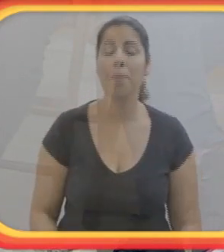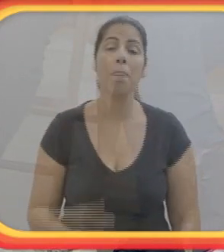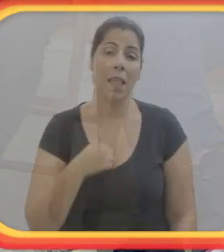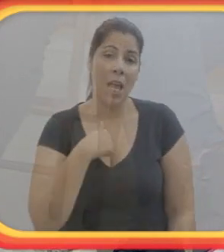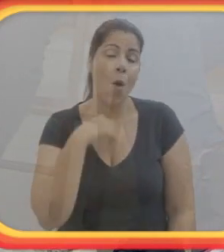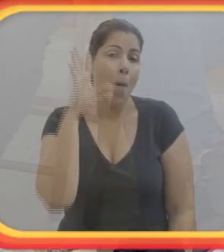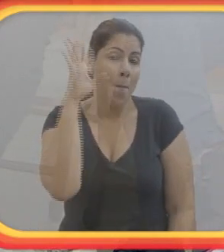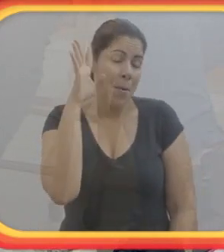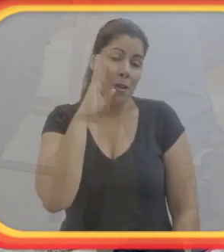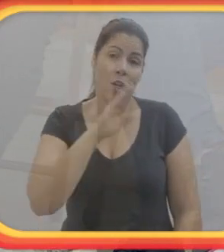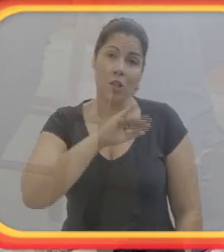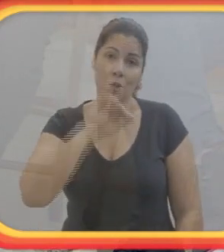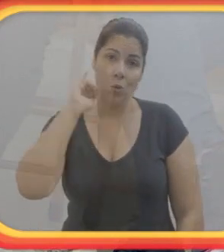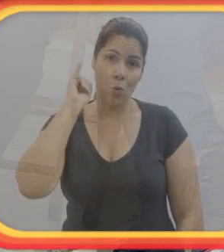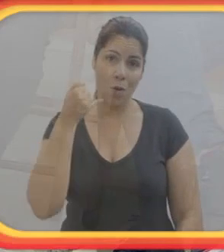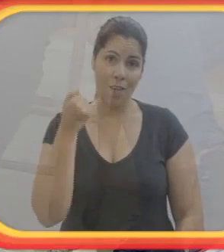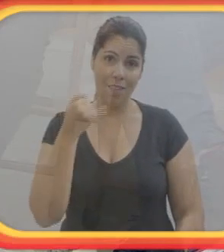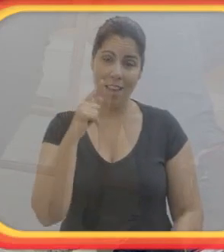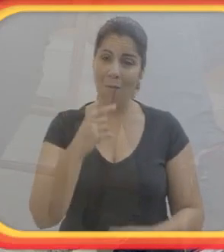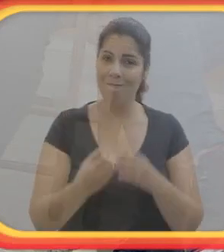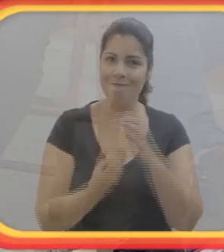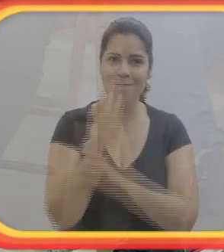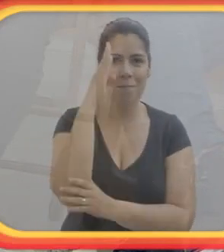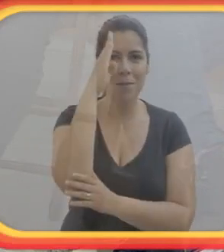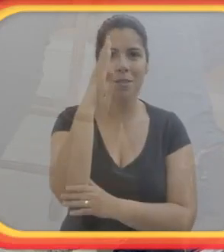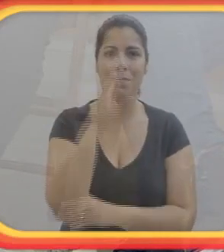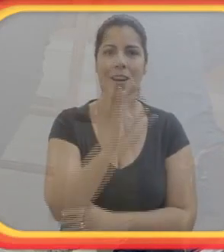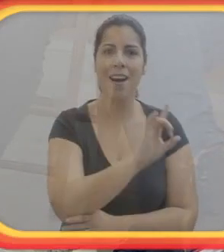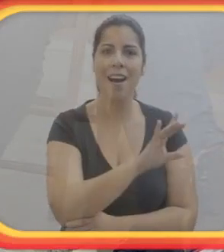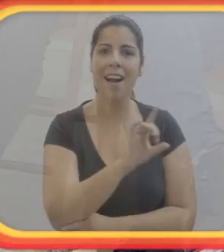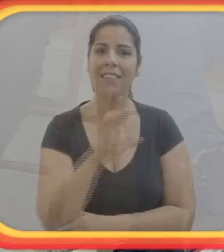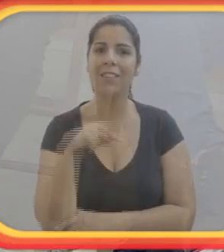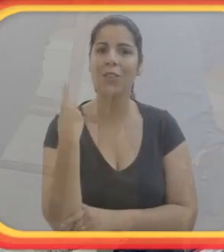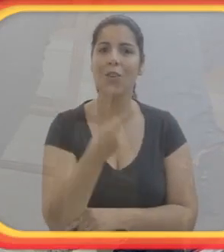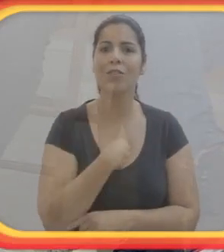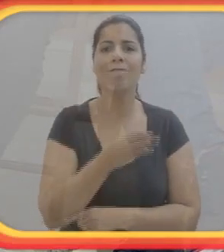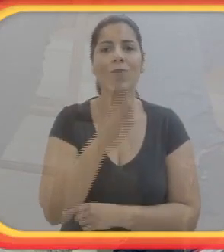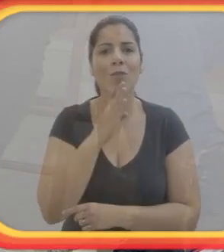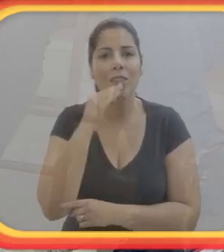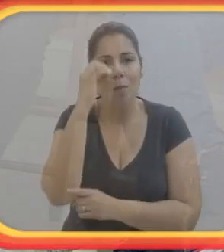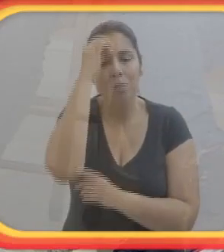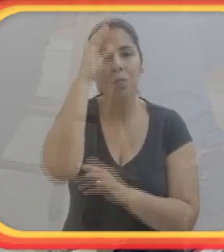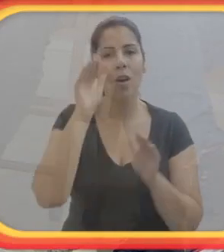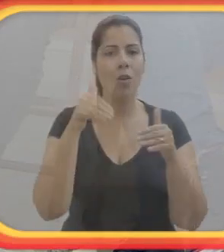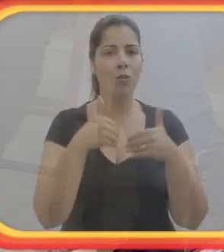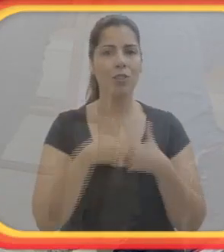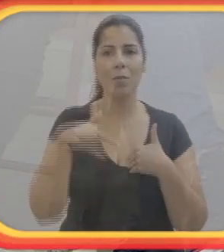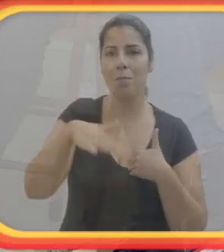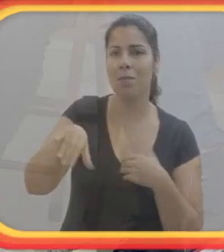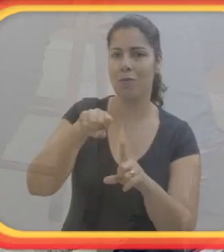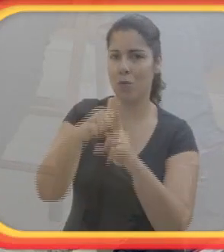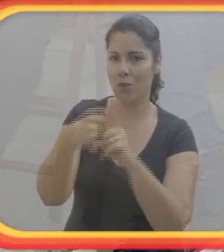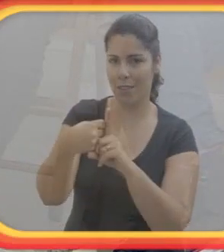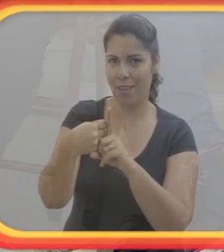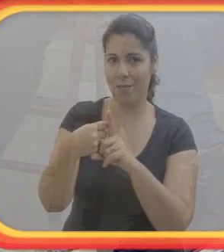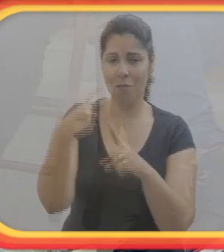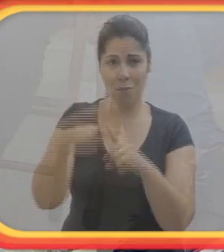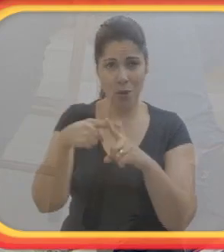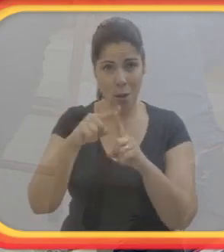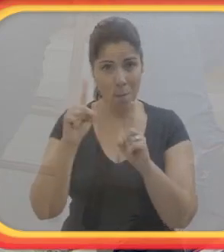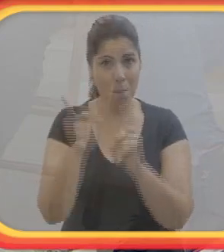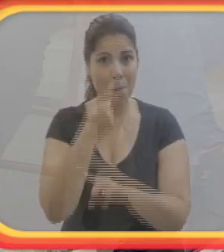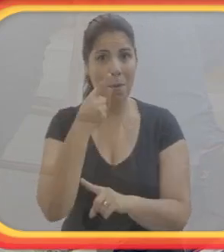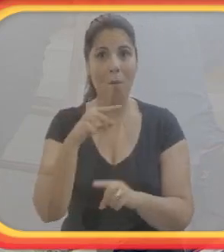fundamental, né, cada um de nós, né, trazer conhecimentos sobre o autismo para